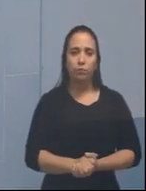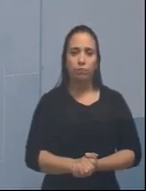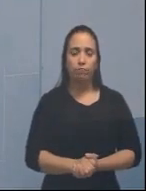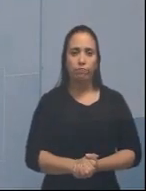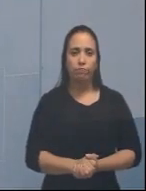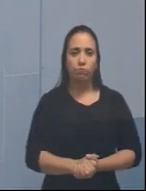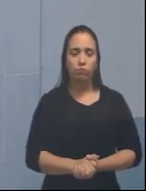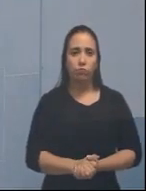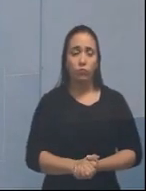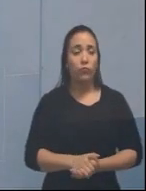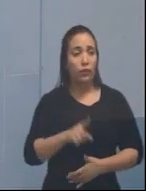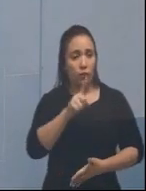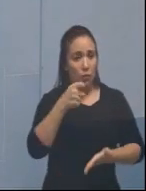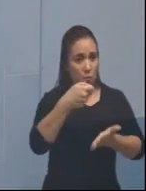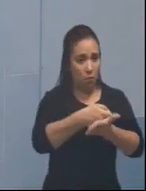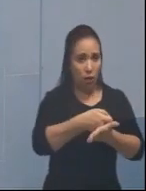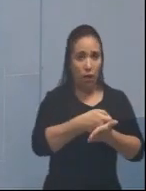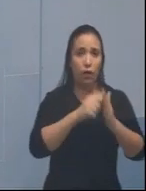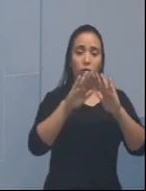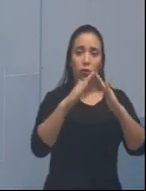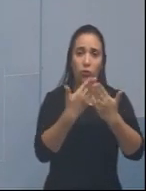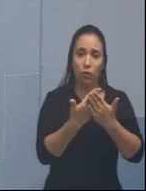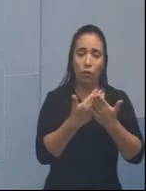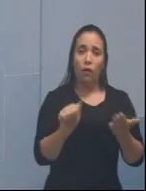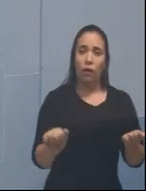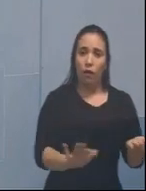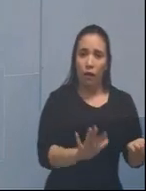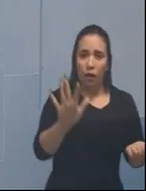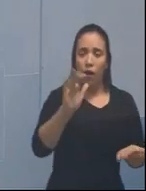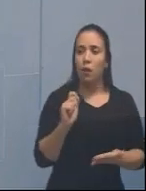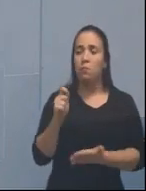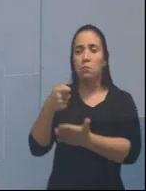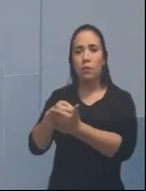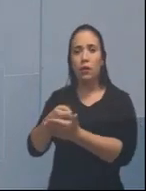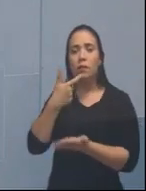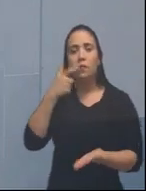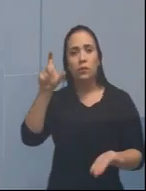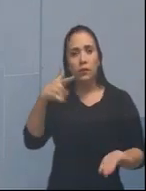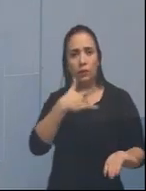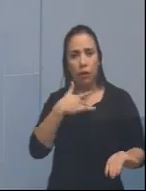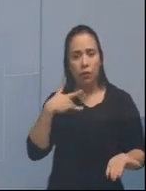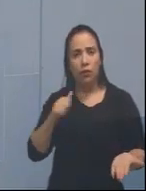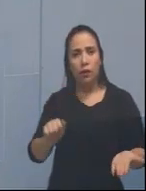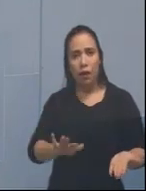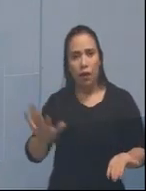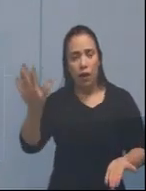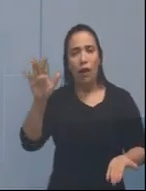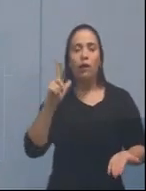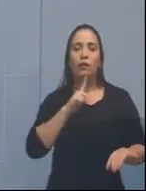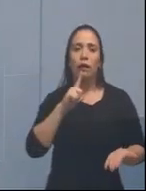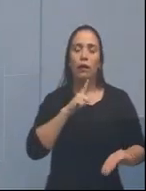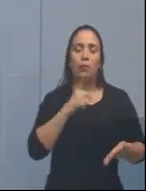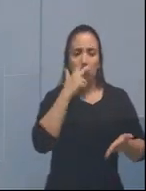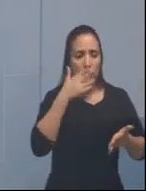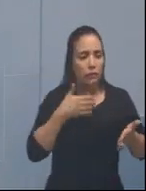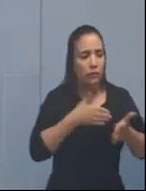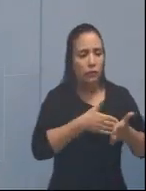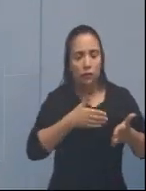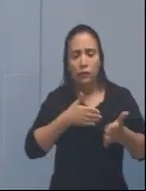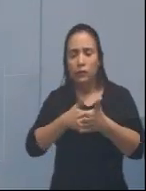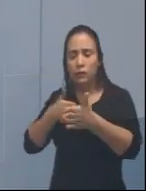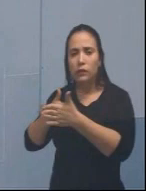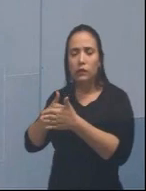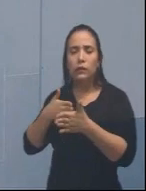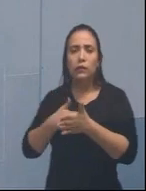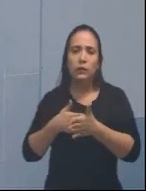Mesmo você pagando um colégio caro ao seu filho, mesmo você pagando um plano de saúde caro à sua família, também é refém de uma burocracia. Mas a burocracia